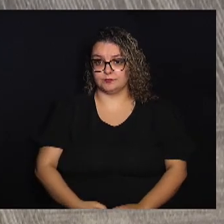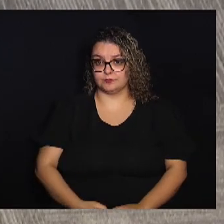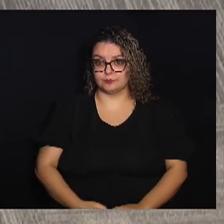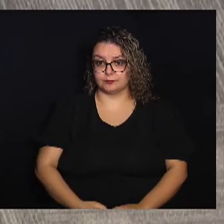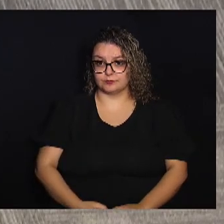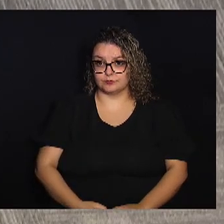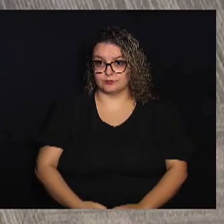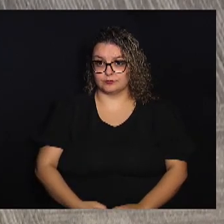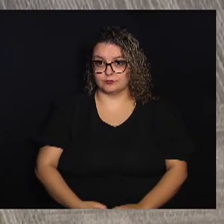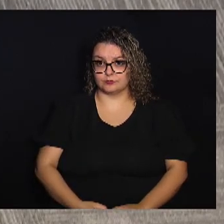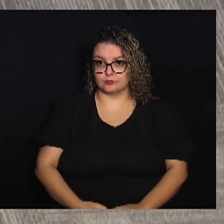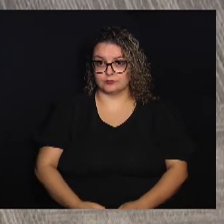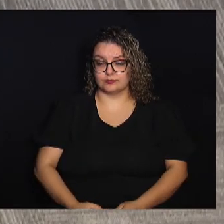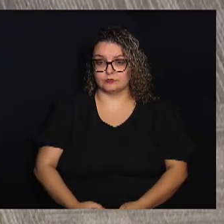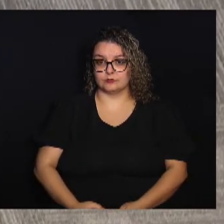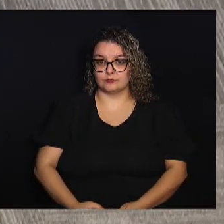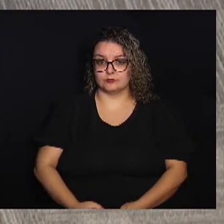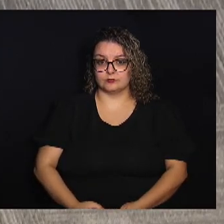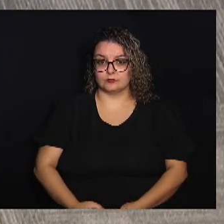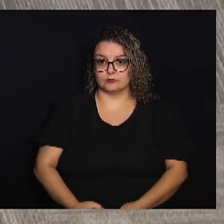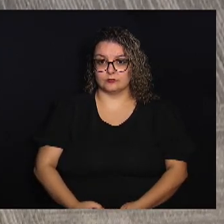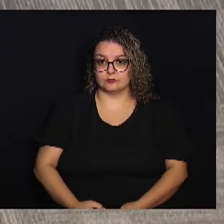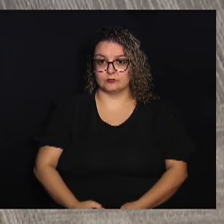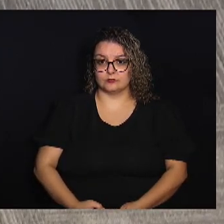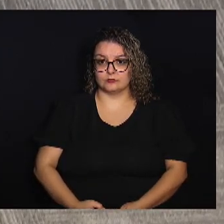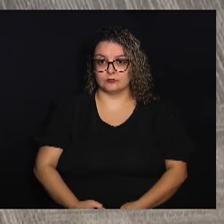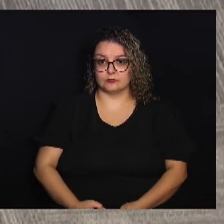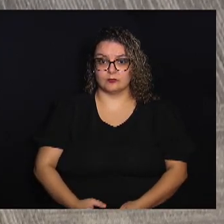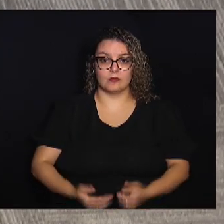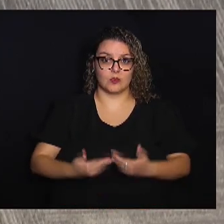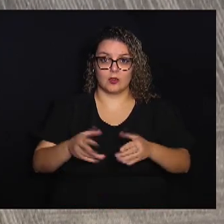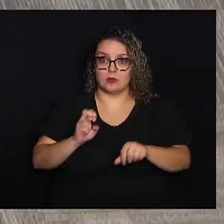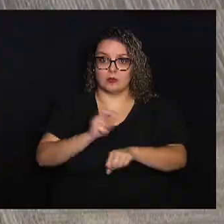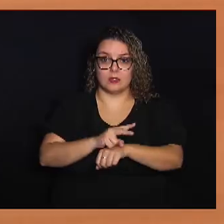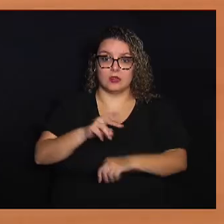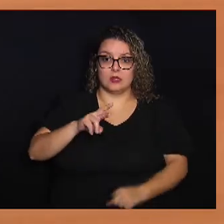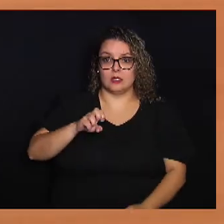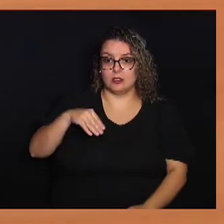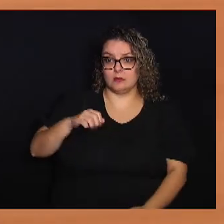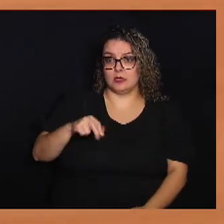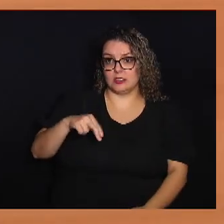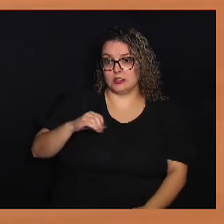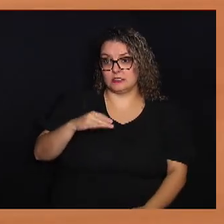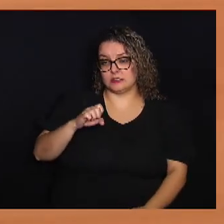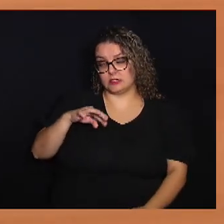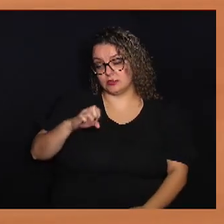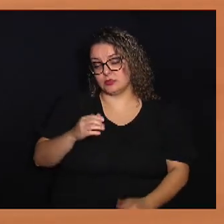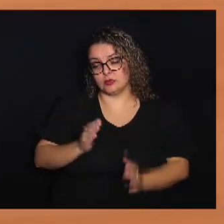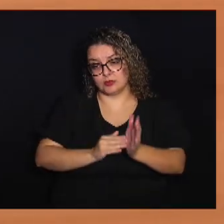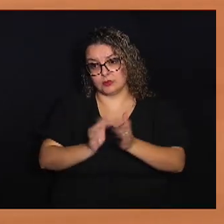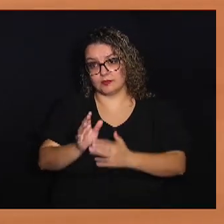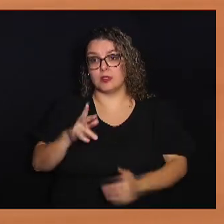já pediu exoneração, não abre uma vaga remanescente no concurso. A vereadora salienta que vai encaminhar